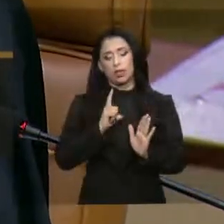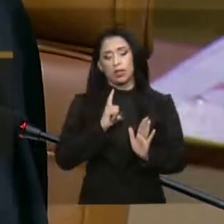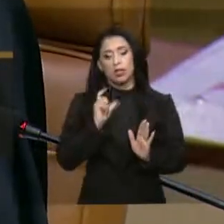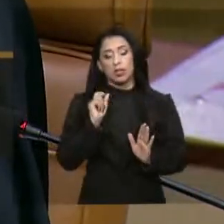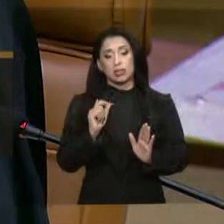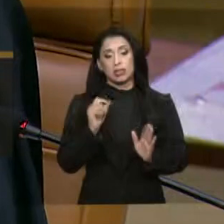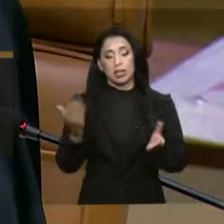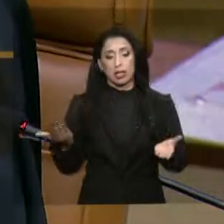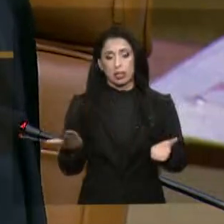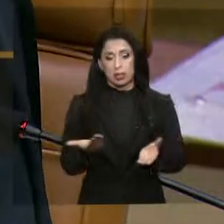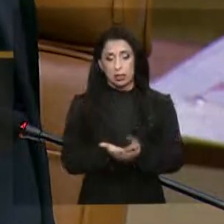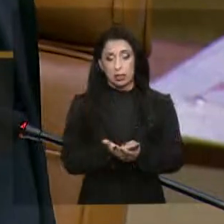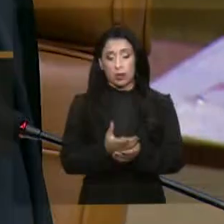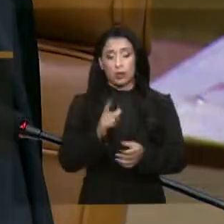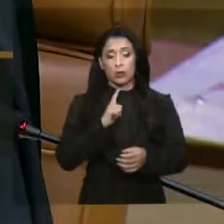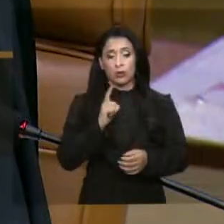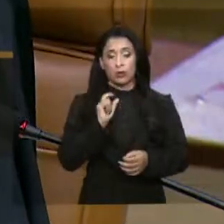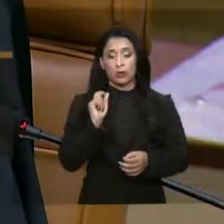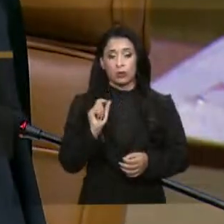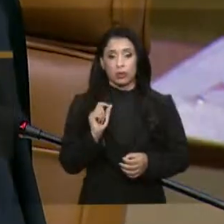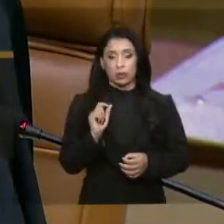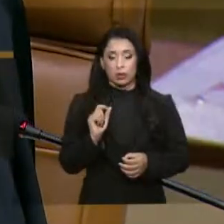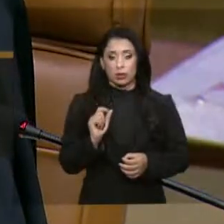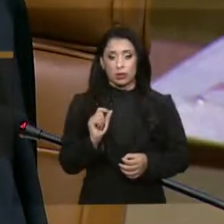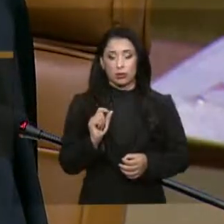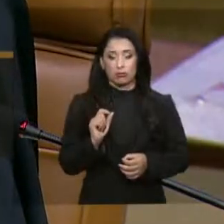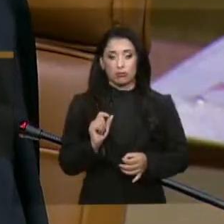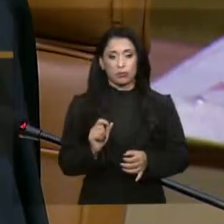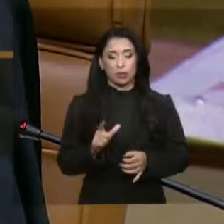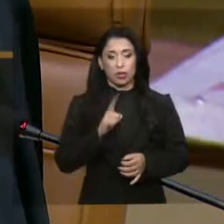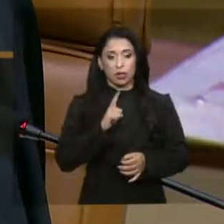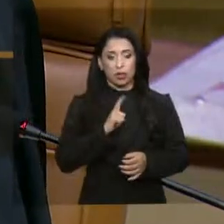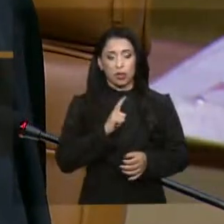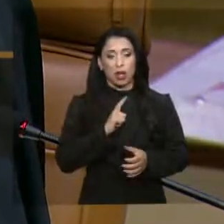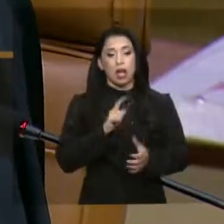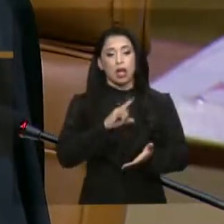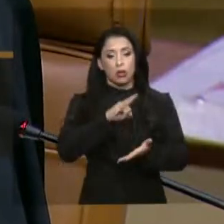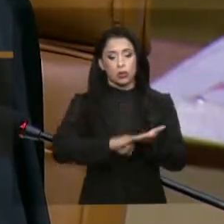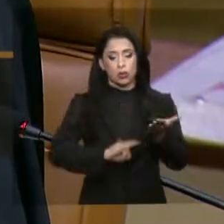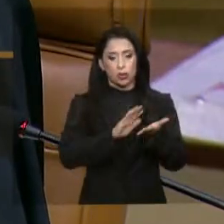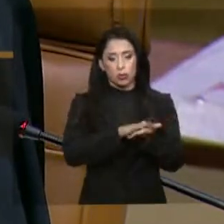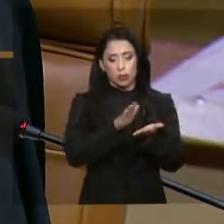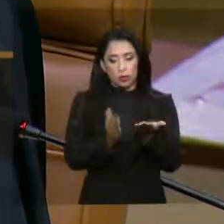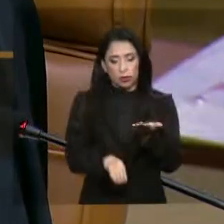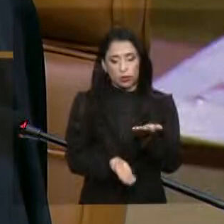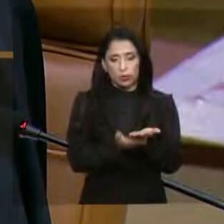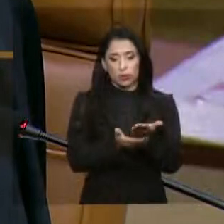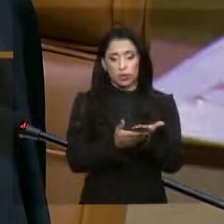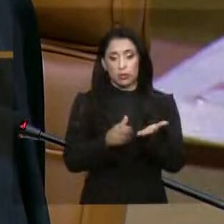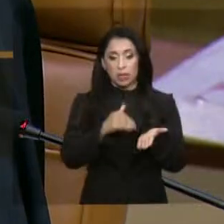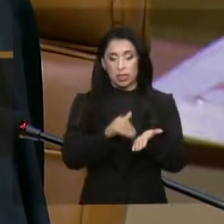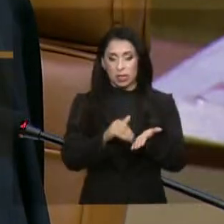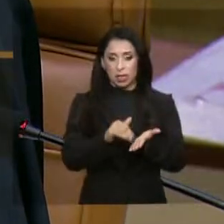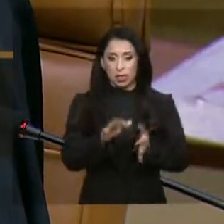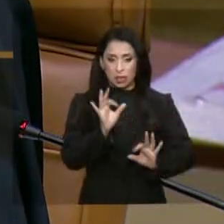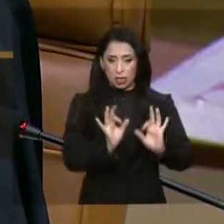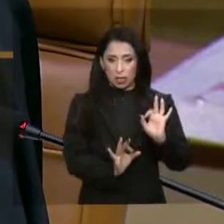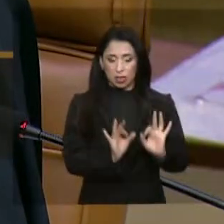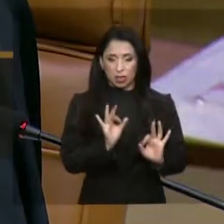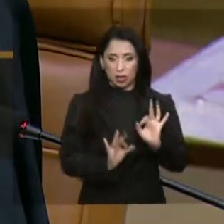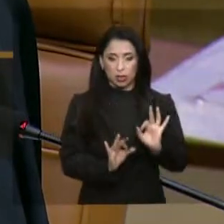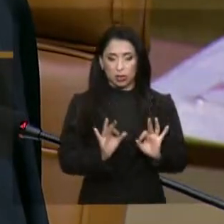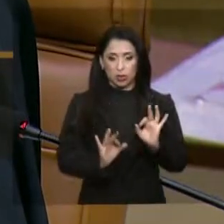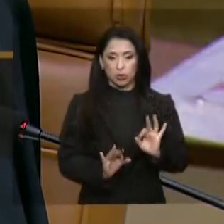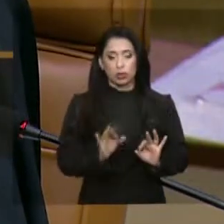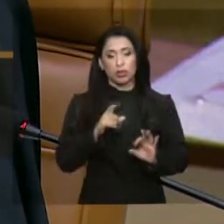na presente ação, quedou-se inerte nos termos da certidão juntada nos autos pela Secretaria Judiciária, o que